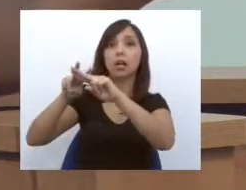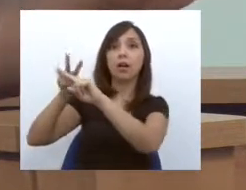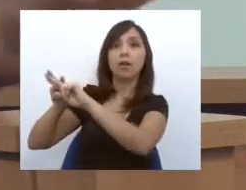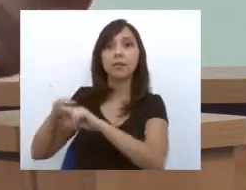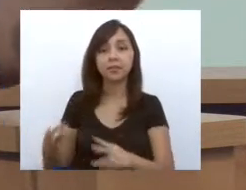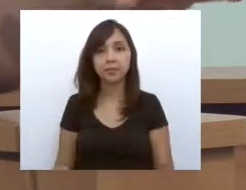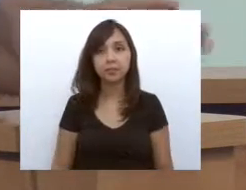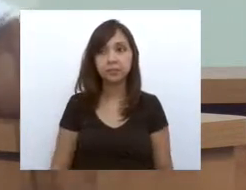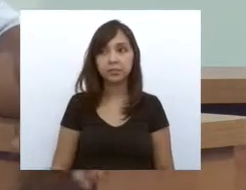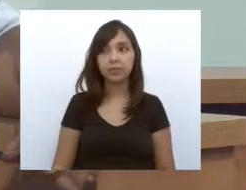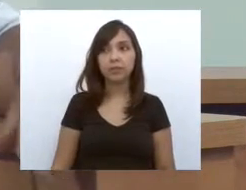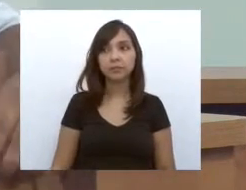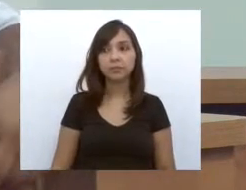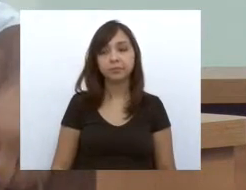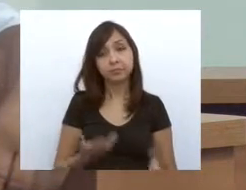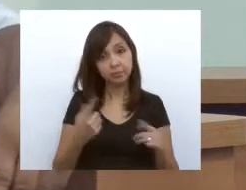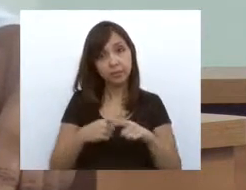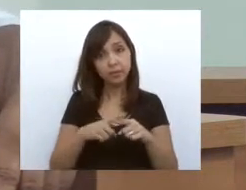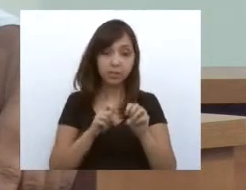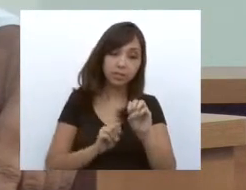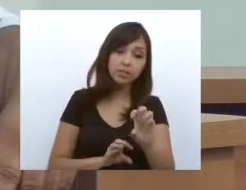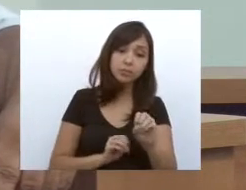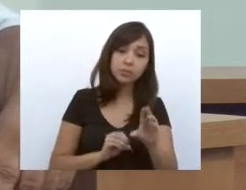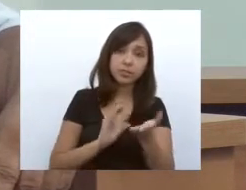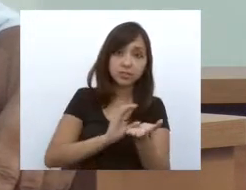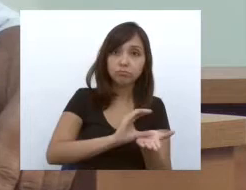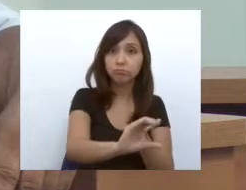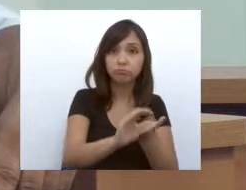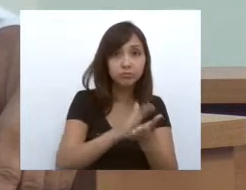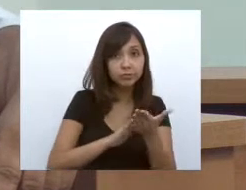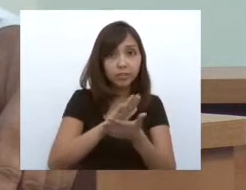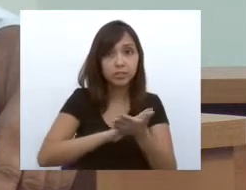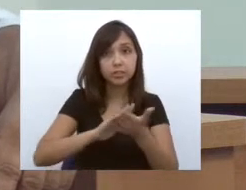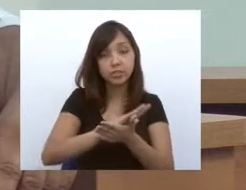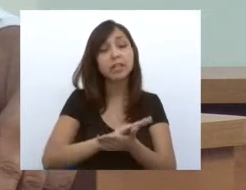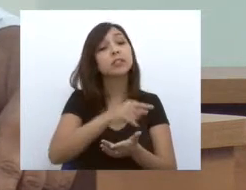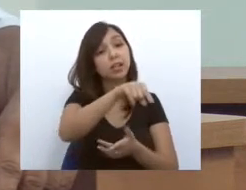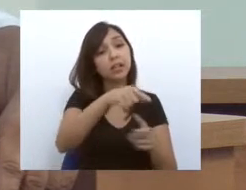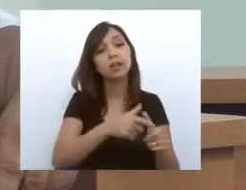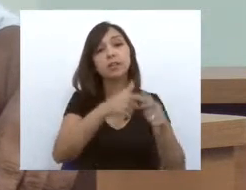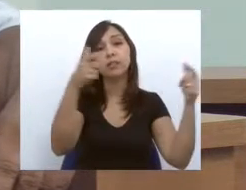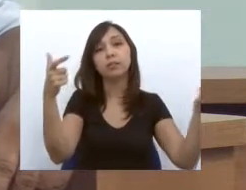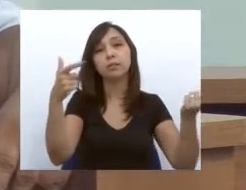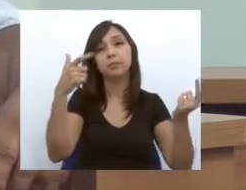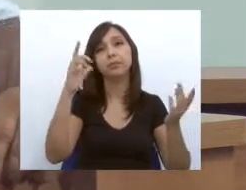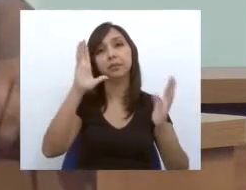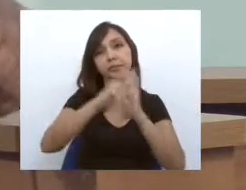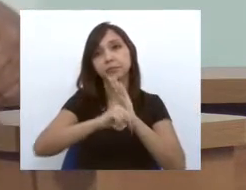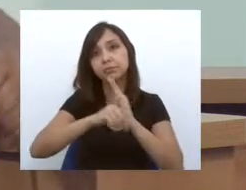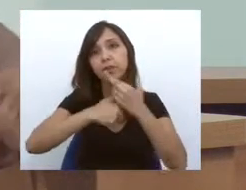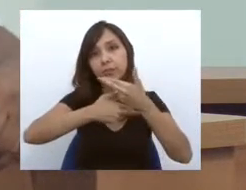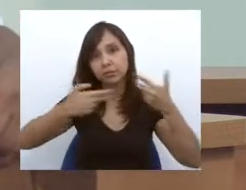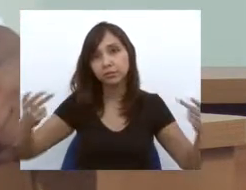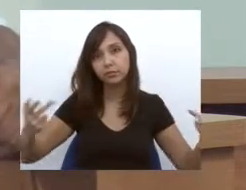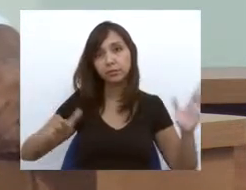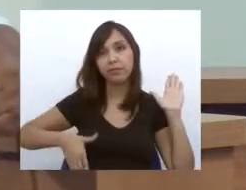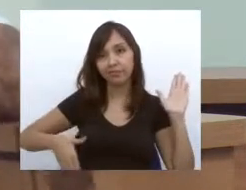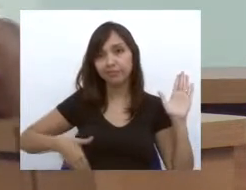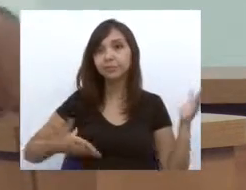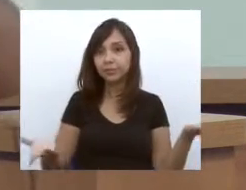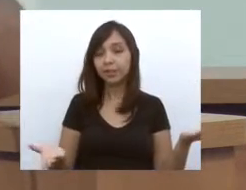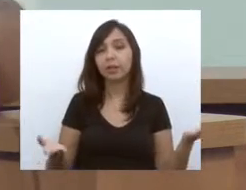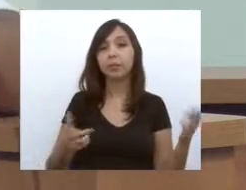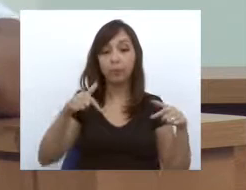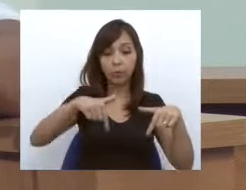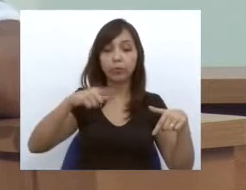né? Quando não investe em educação, você tende a aumentar a criminalidade. Então, hoje, dia